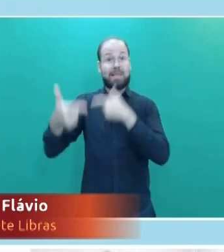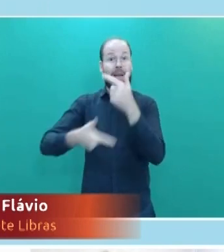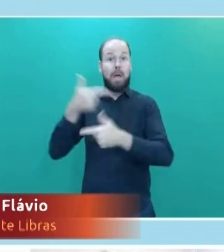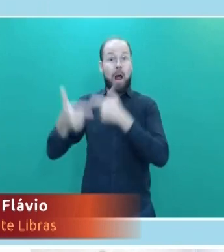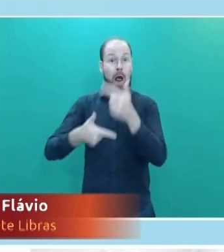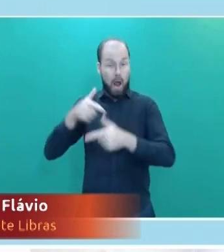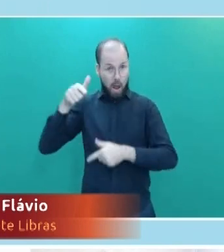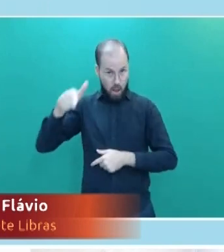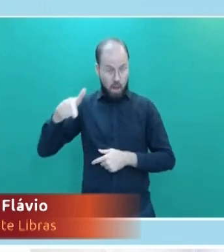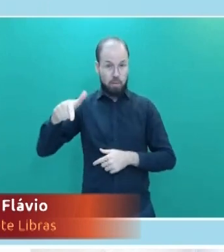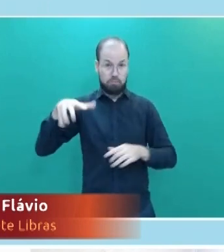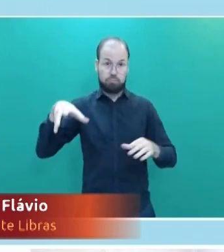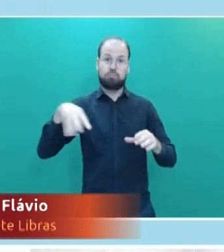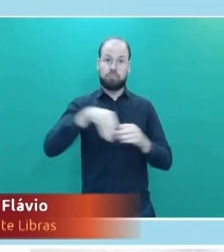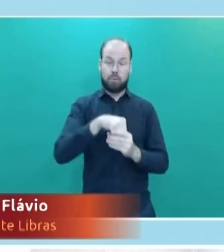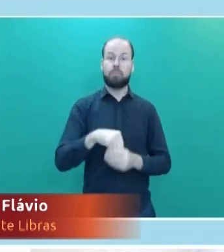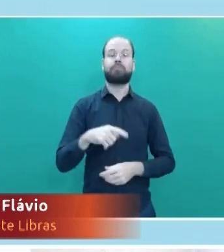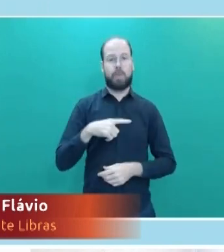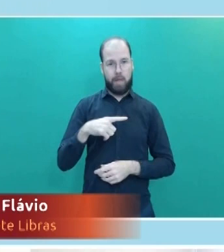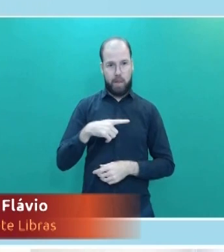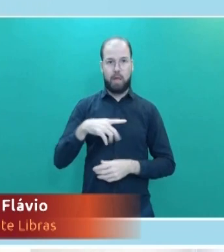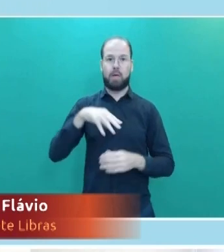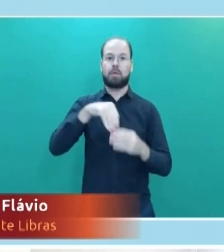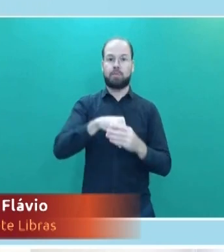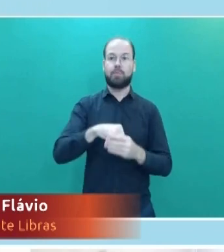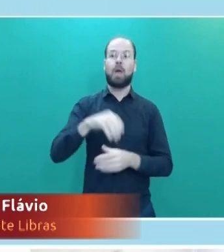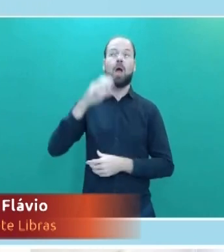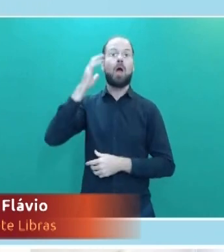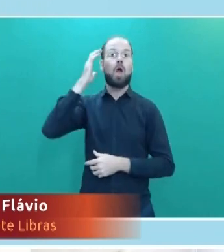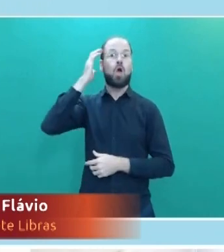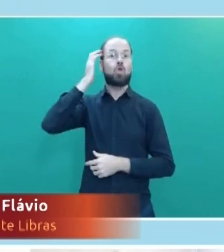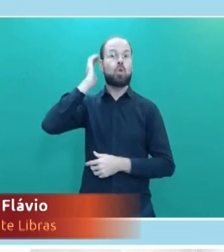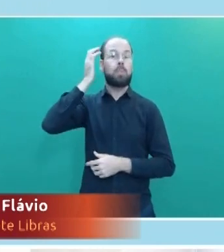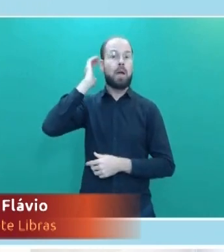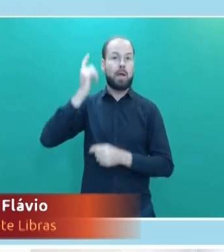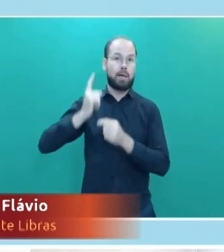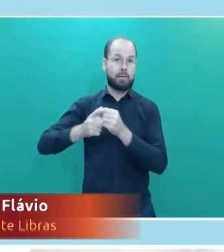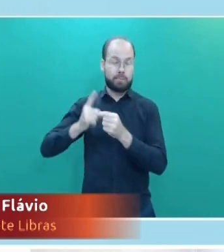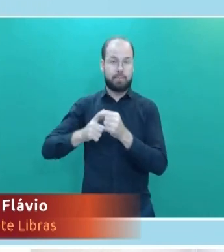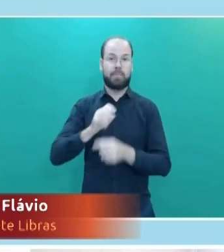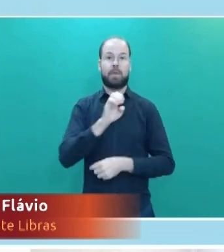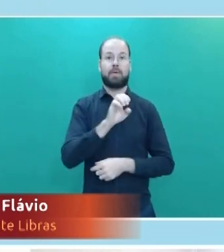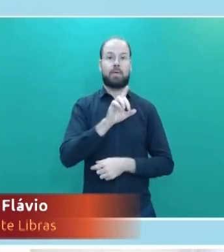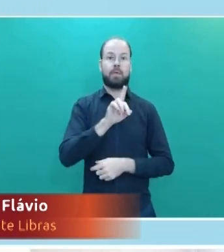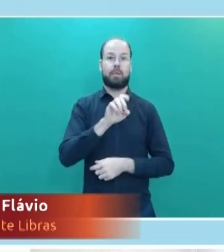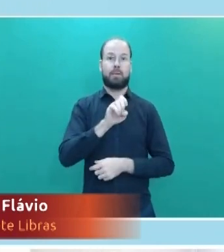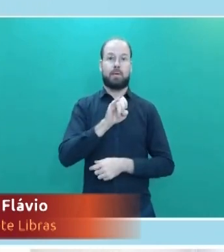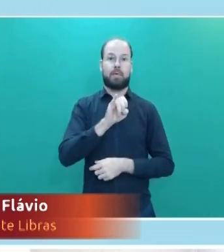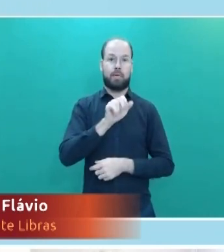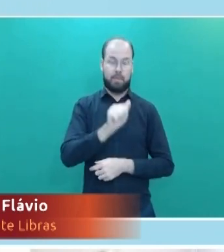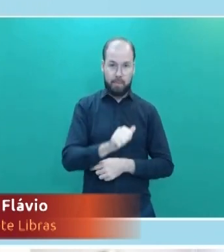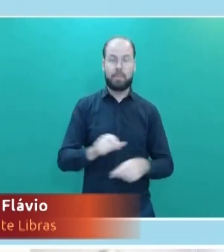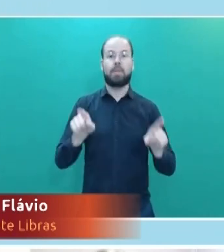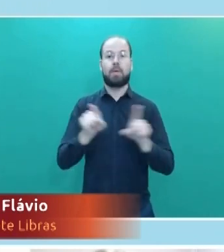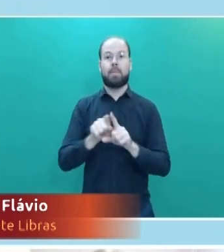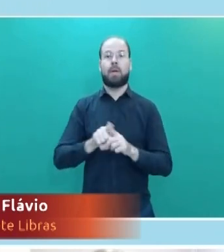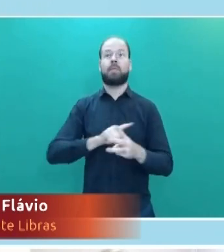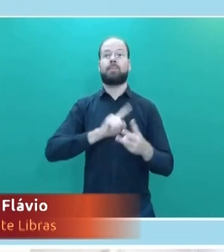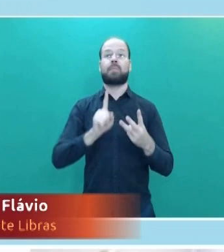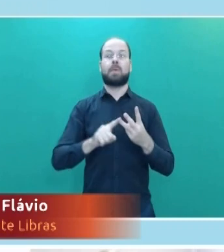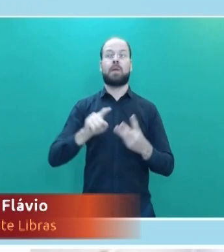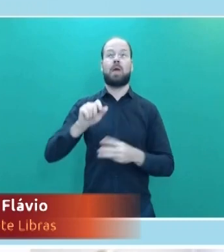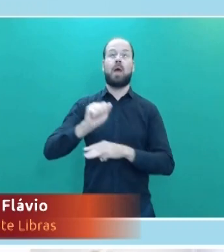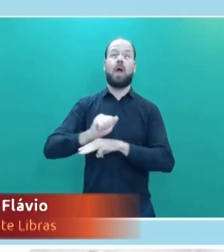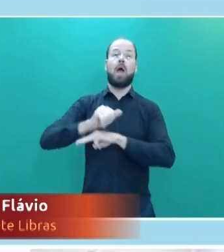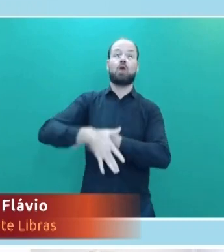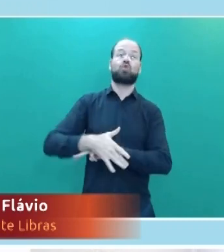e aqui em Goiás, né, em Tumbiara, Edéia e Cachoeira Dourada. E o que